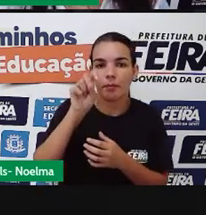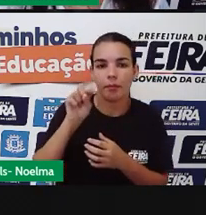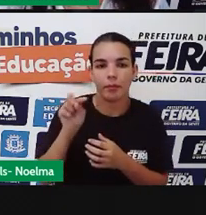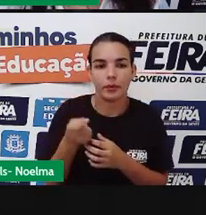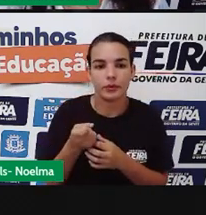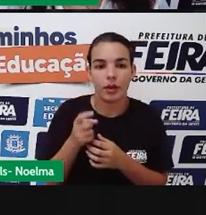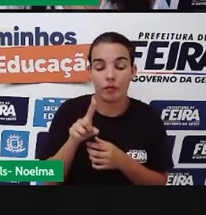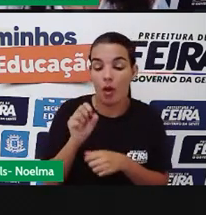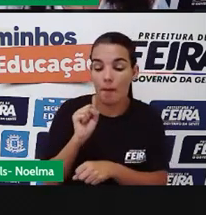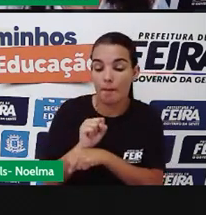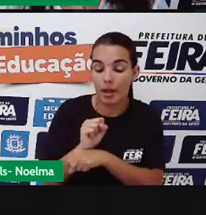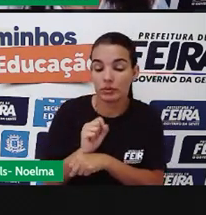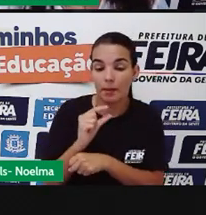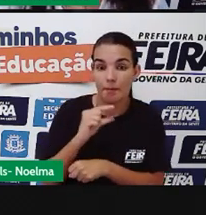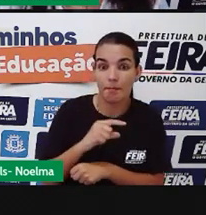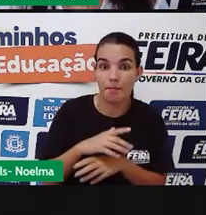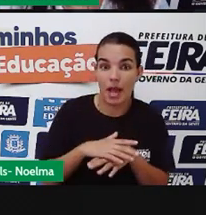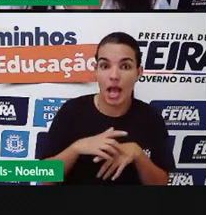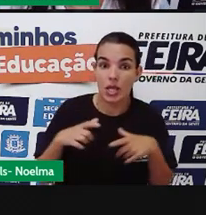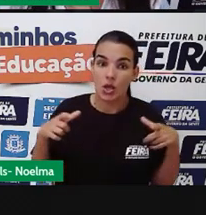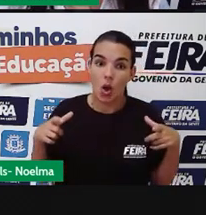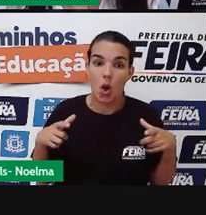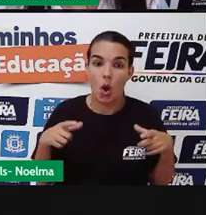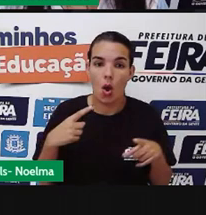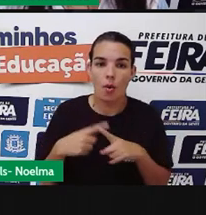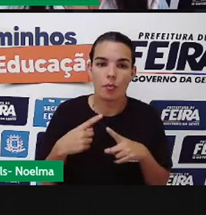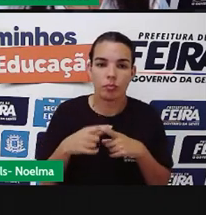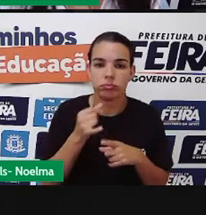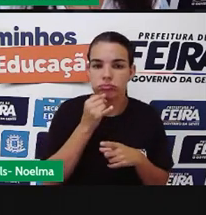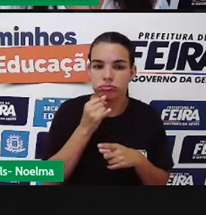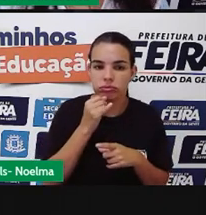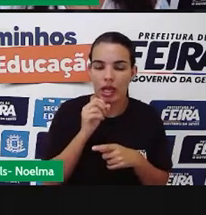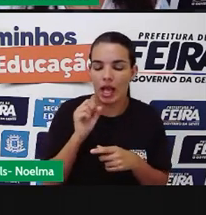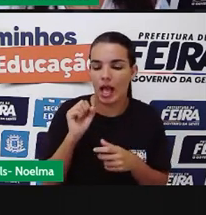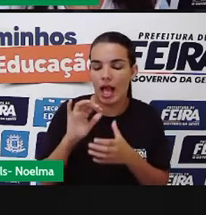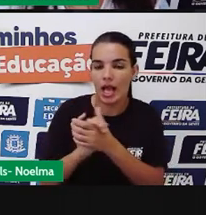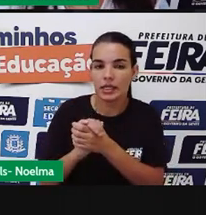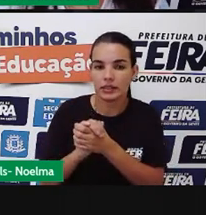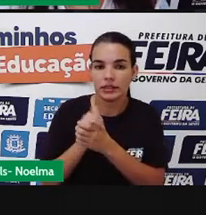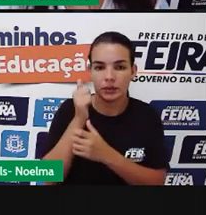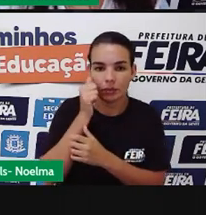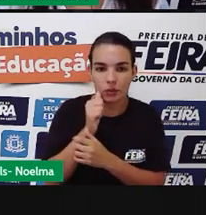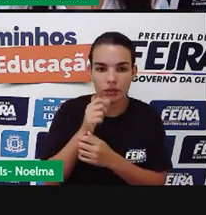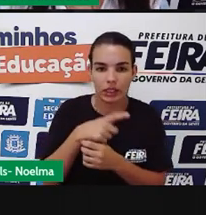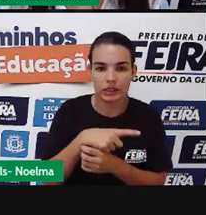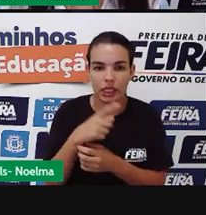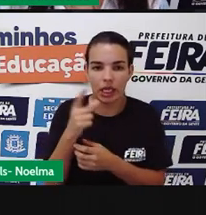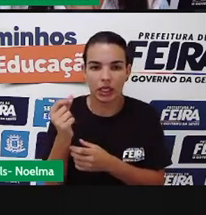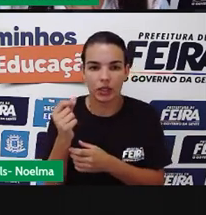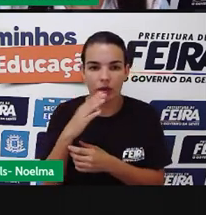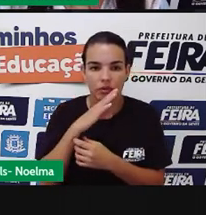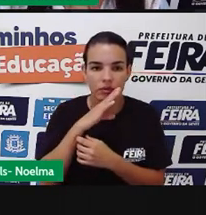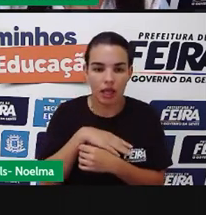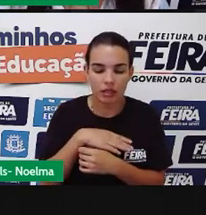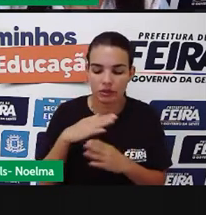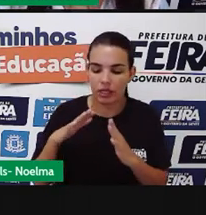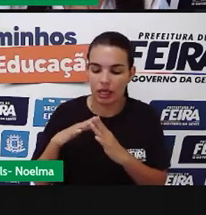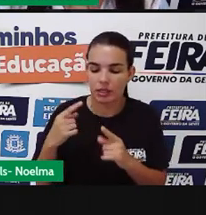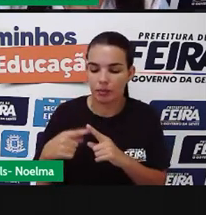uma pausa maior que a vírgula. Por exemplo, a esposa saiu mais tarde de casa. Ficou